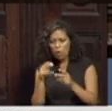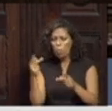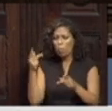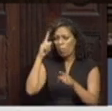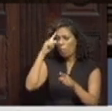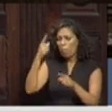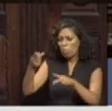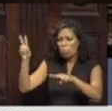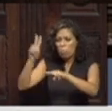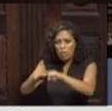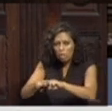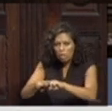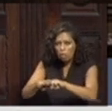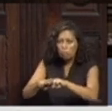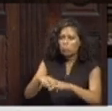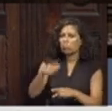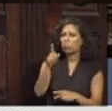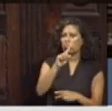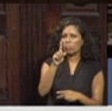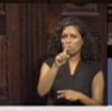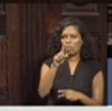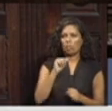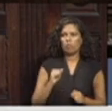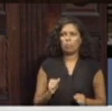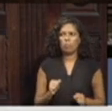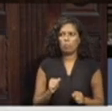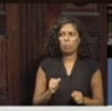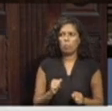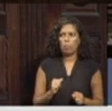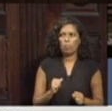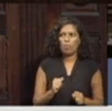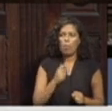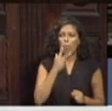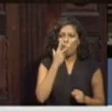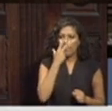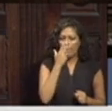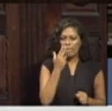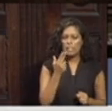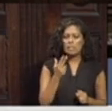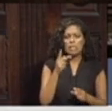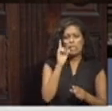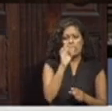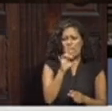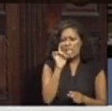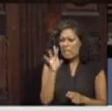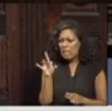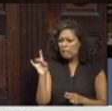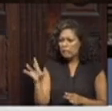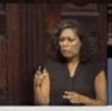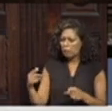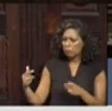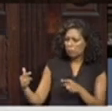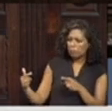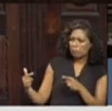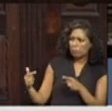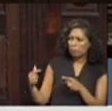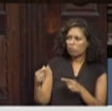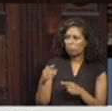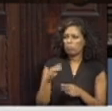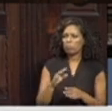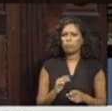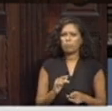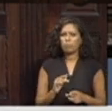Polícia Militar do Estado do Rio de Janeiro está corrompida, macomunada com o tráfico de entorpecentes. Não